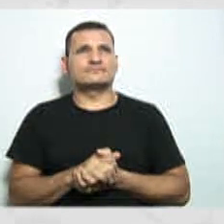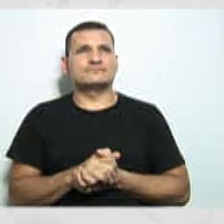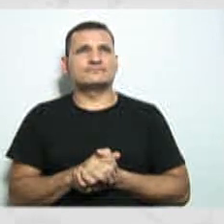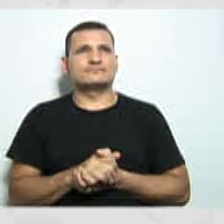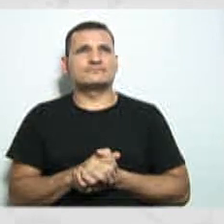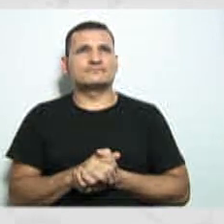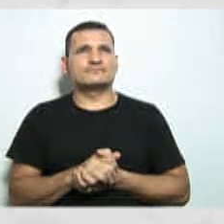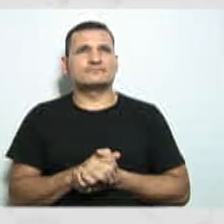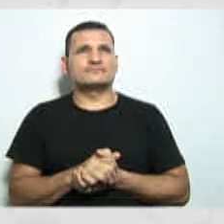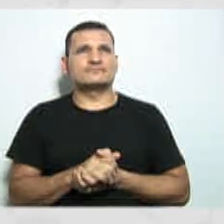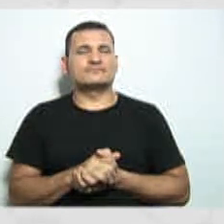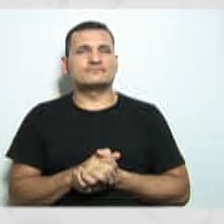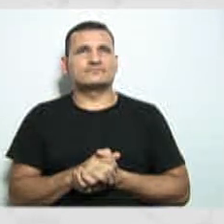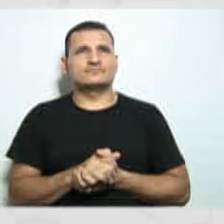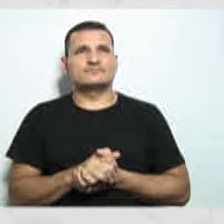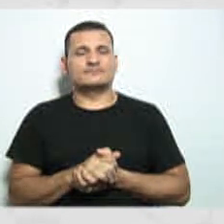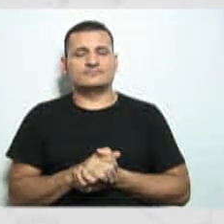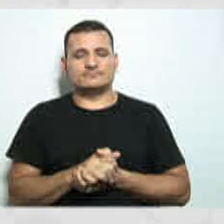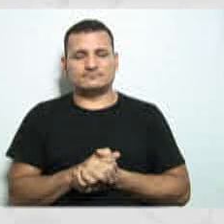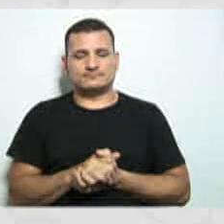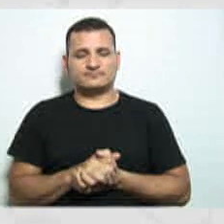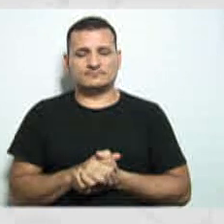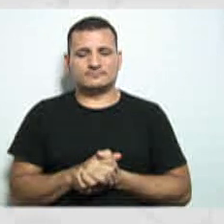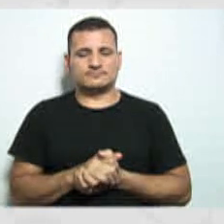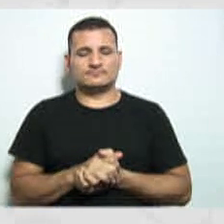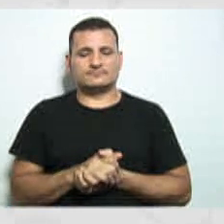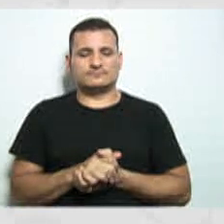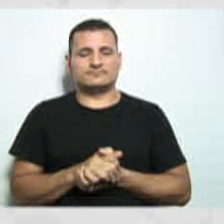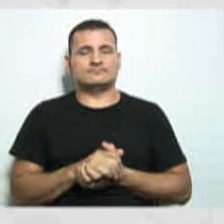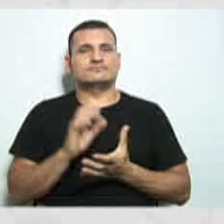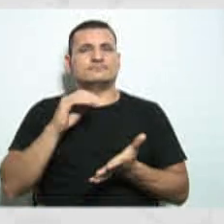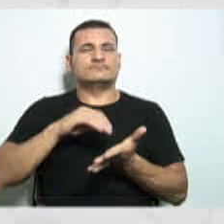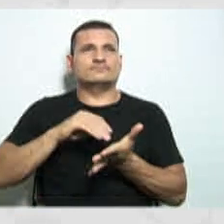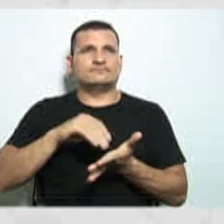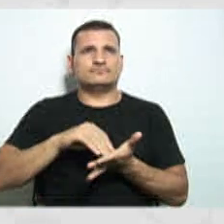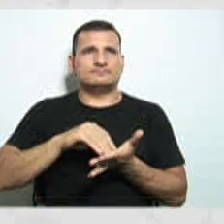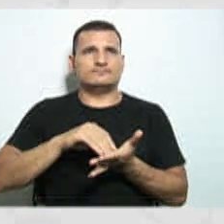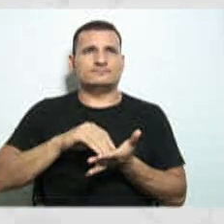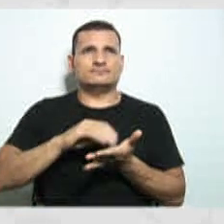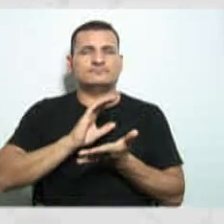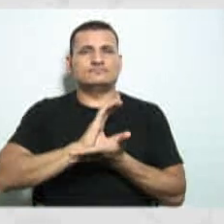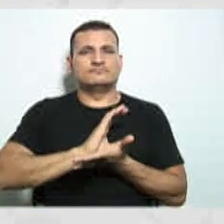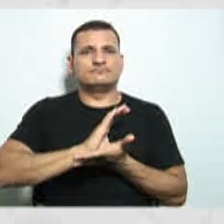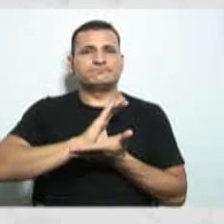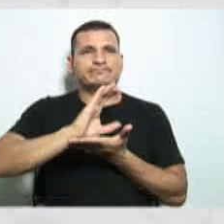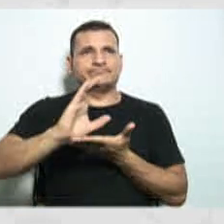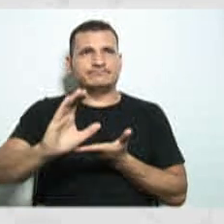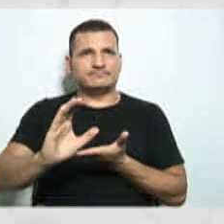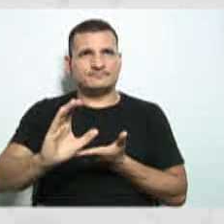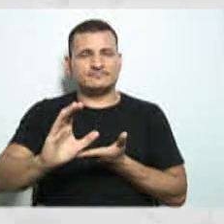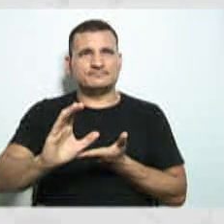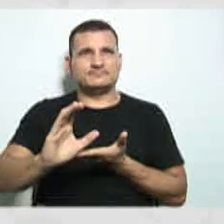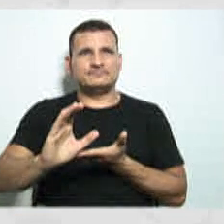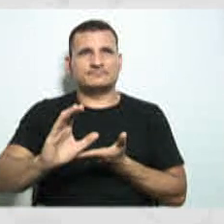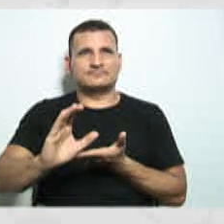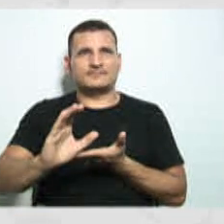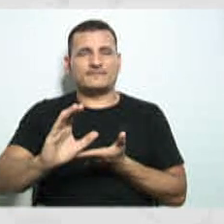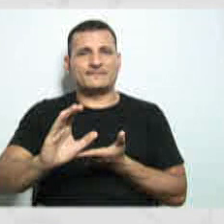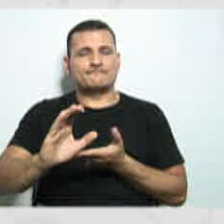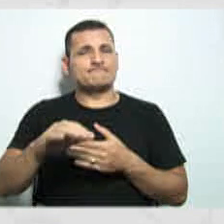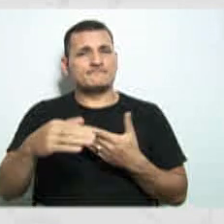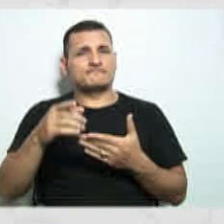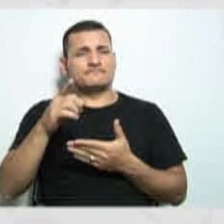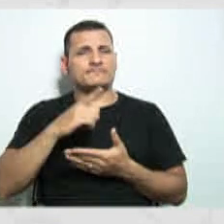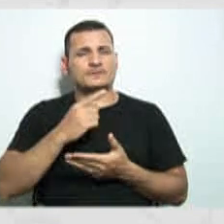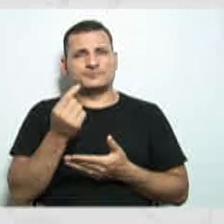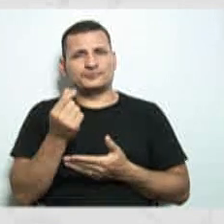gestor. Né, posso colocar aqui do próprio gestor. Falta o quê? Necessidade de grande investimento, então você tem